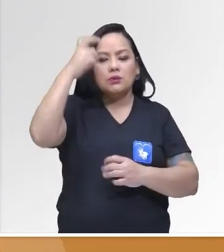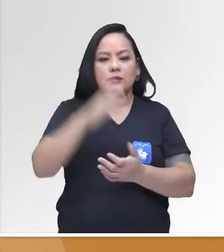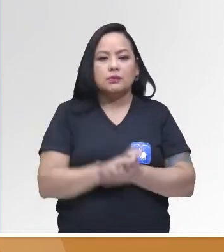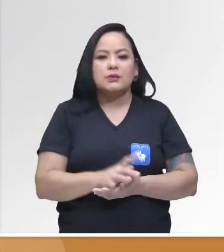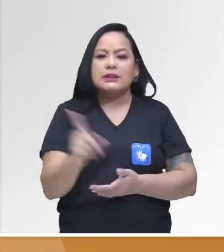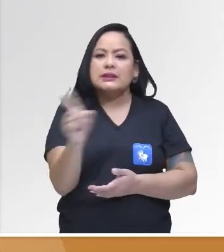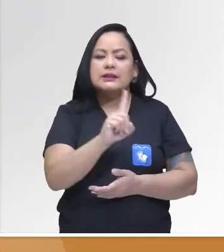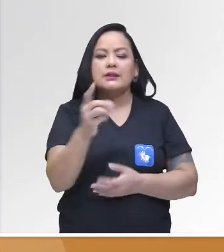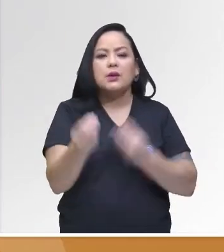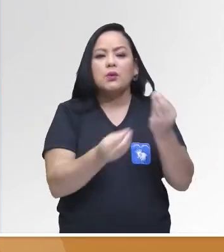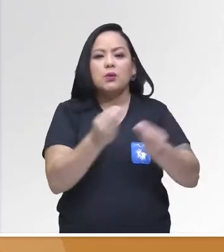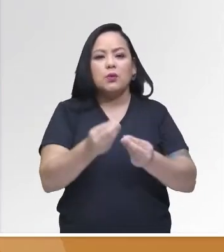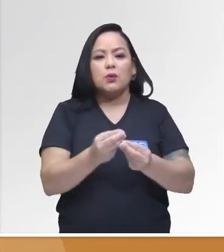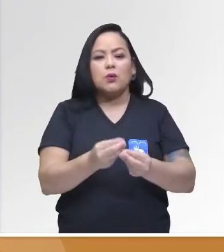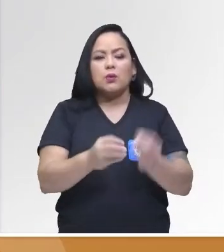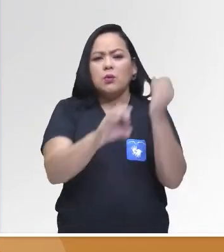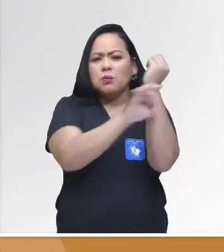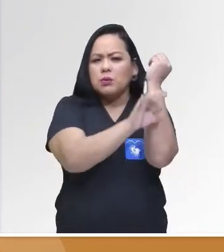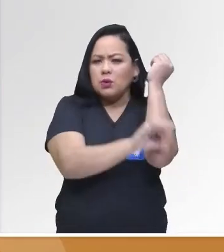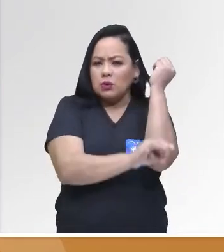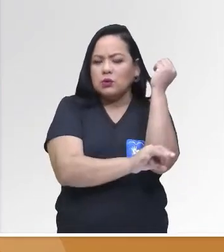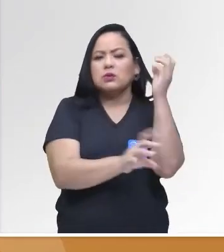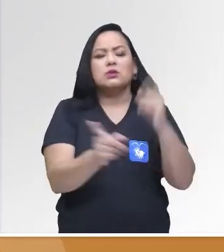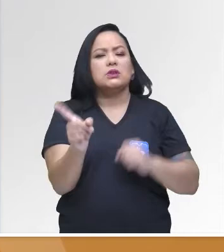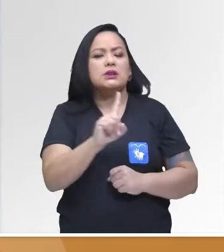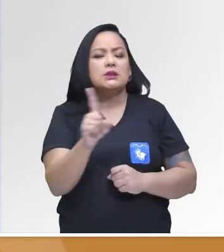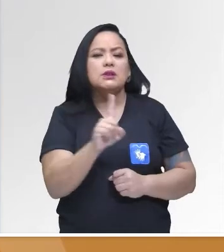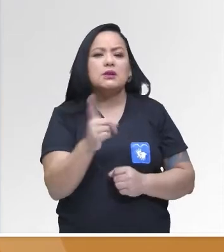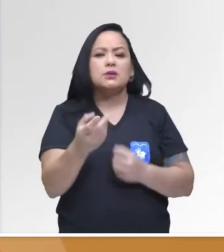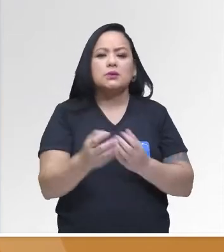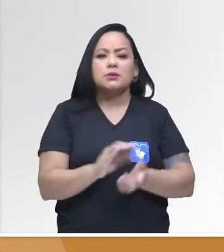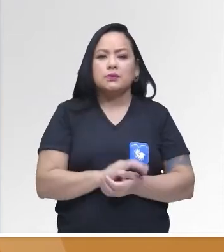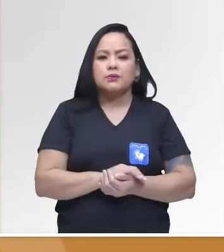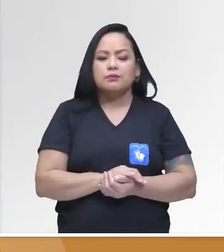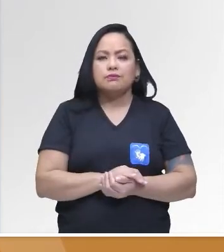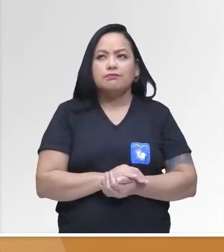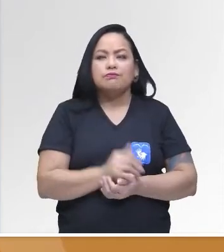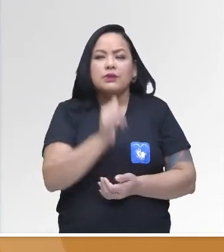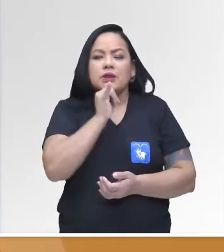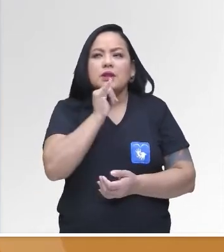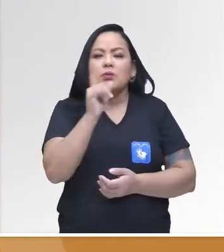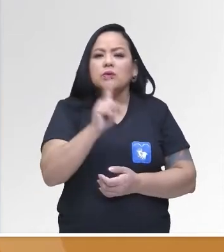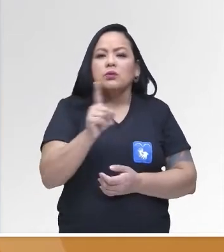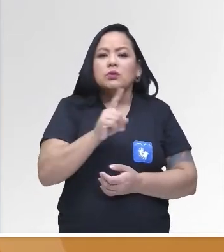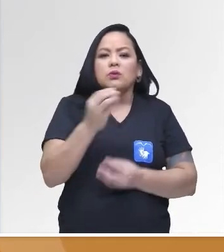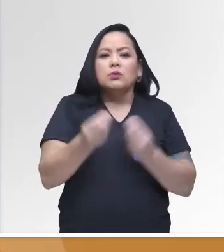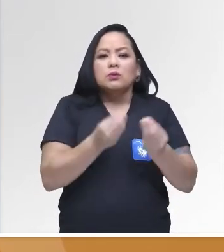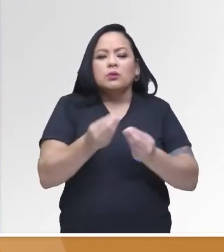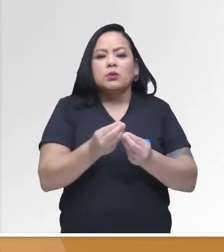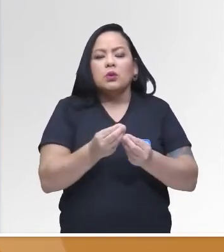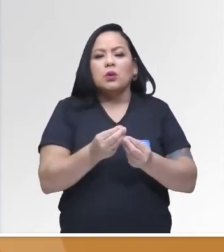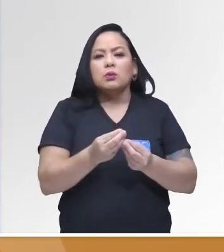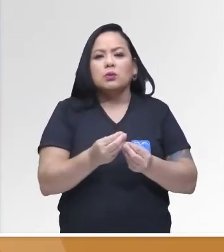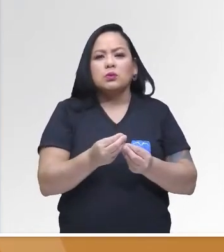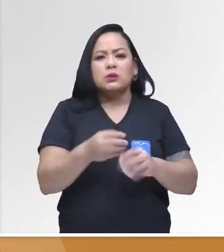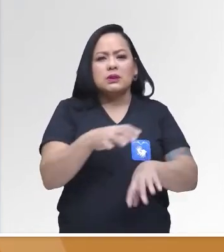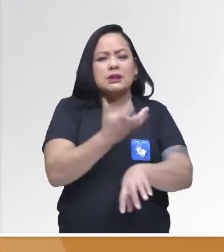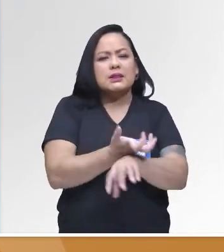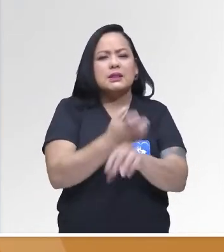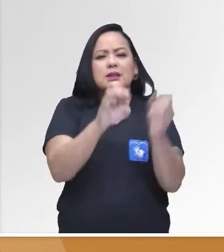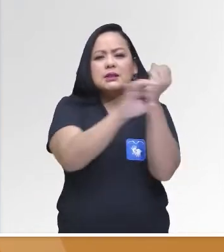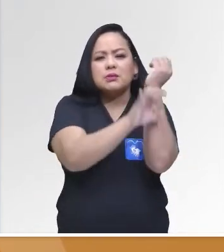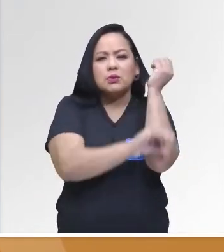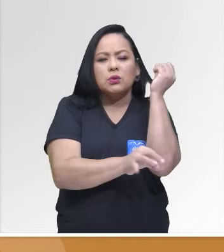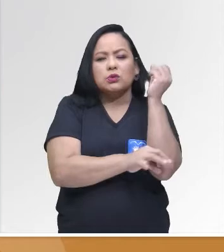Não é o fator biológico, não é o fator, digamos assim, da biologia, do ser humano,